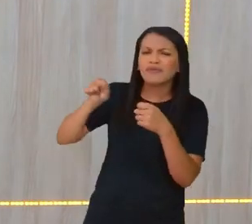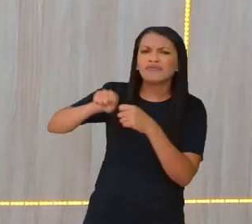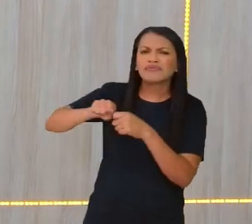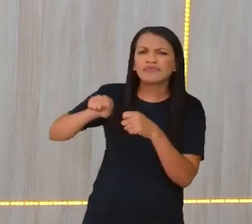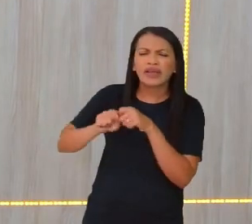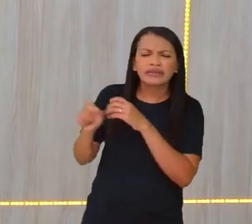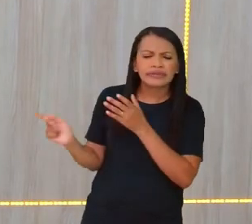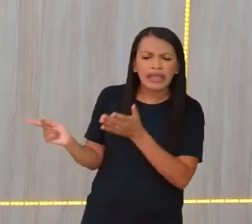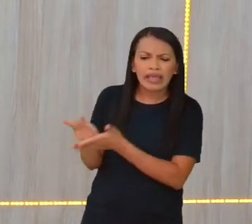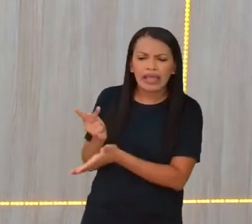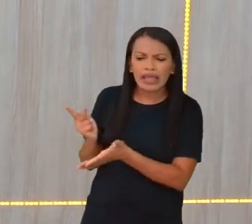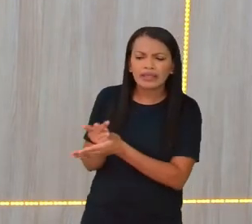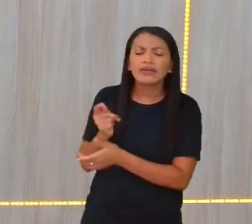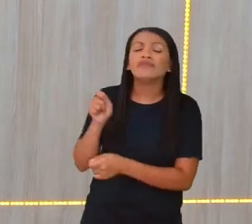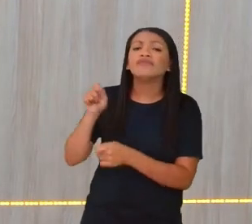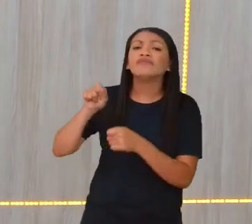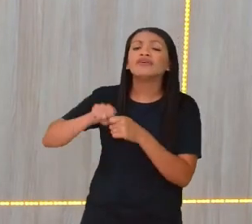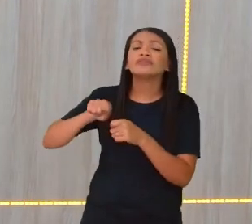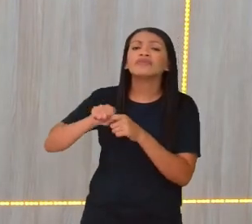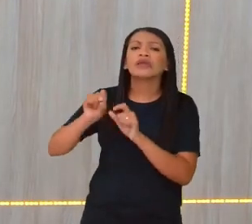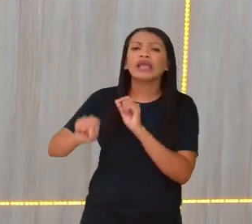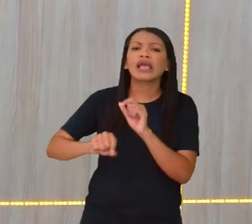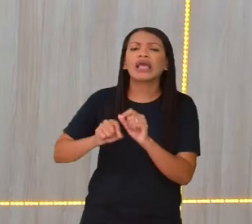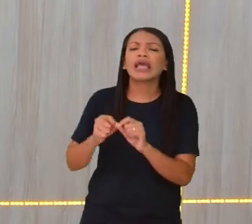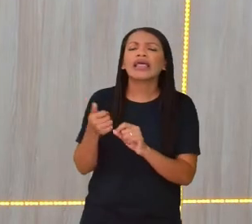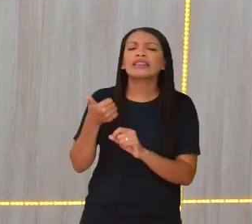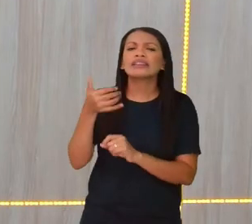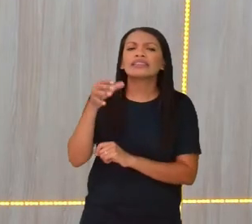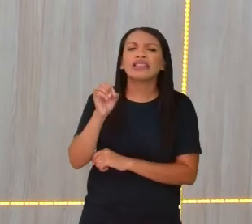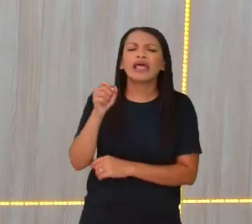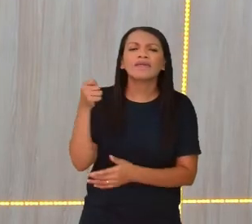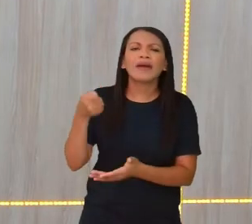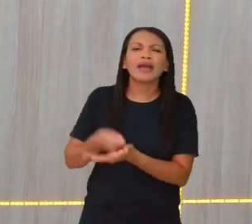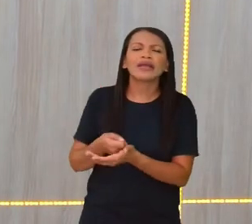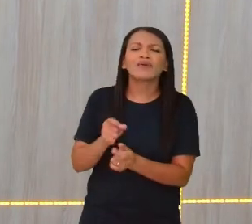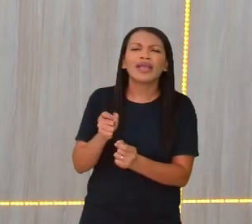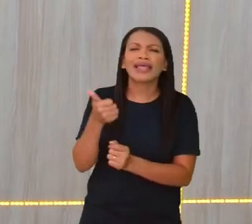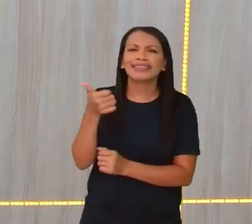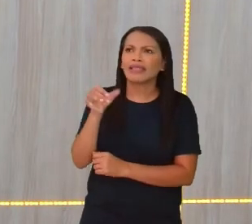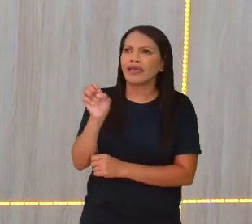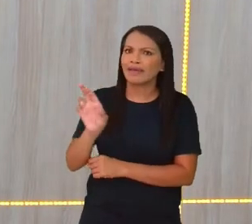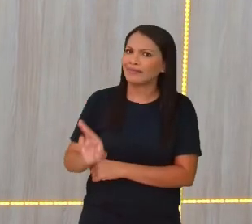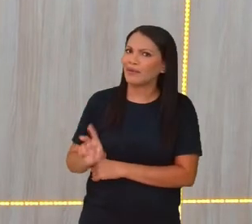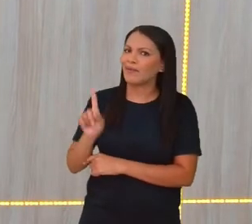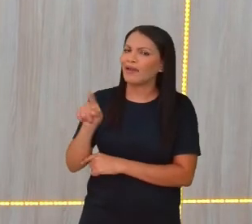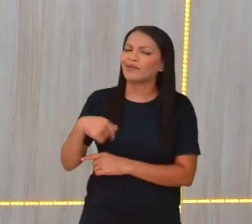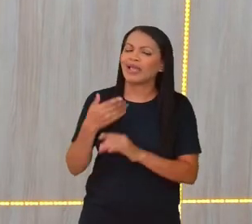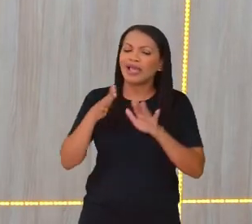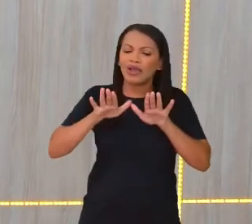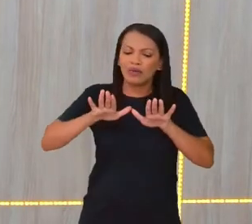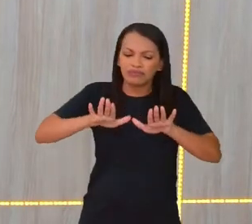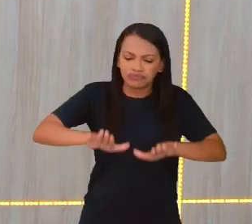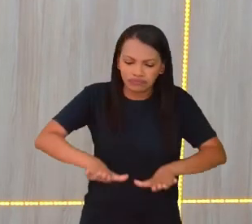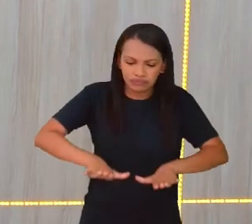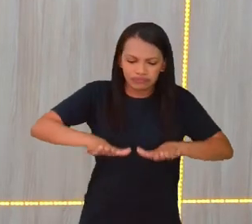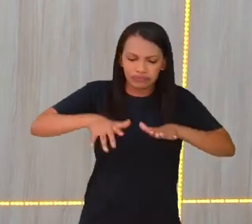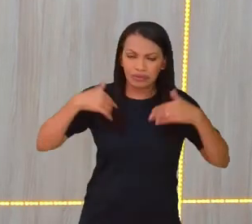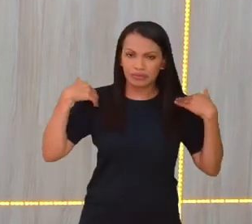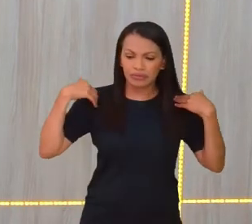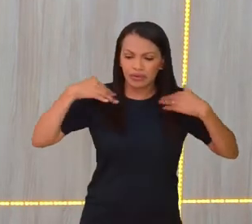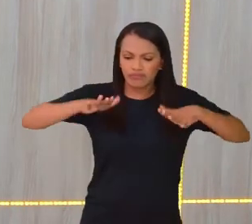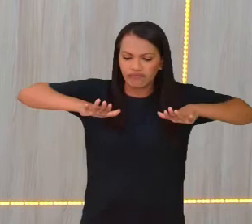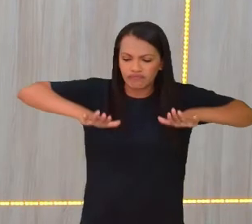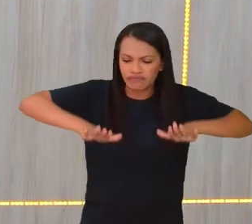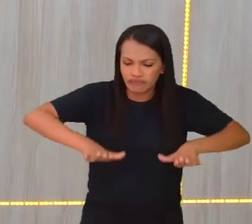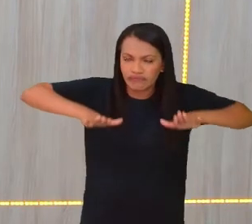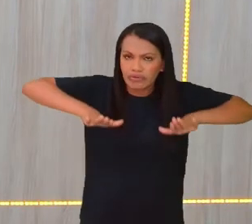tinha de acordo, eles mandavam pagar 10, que eram 10 flexões, né? E aí, a gente tinha uma coisa muito rígida, que era